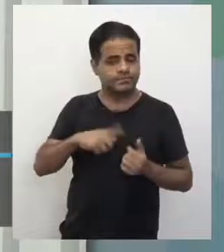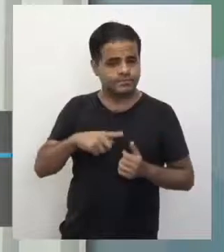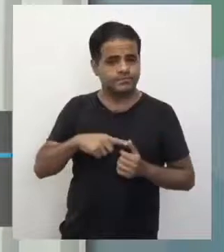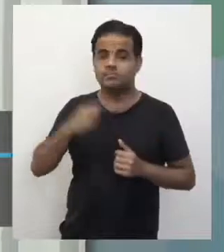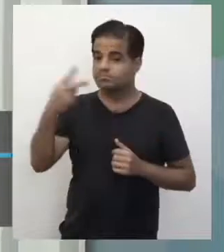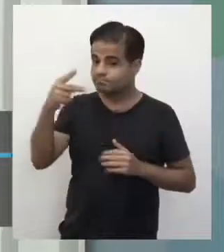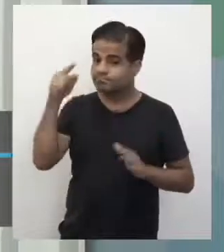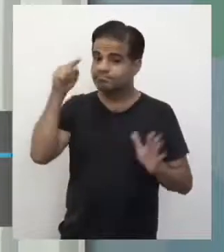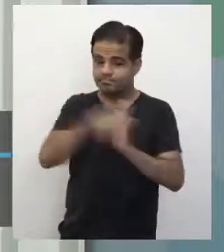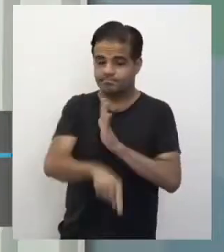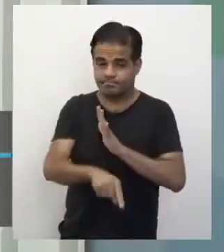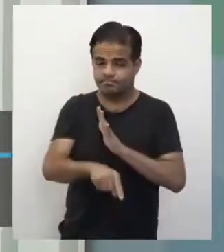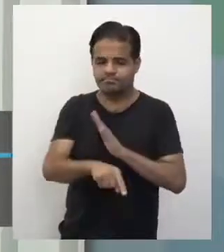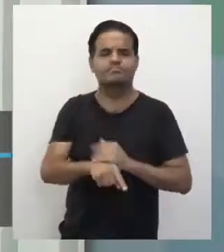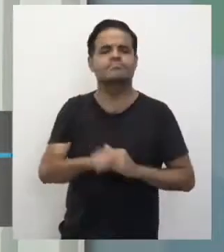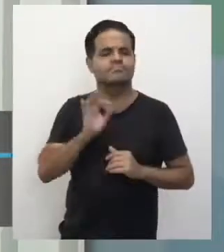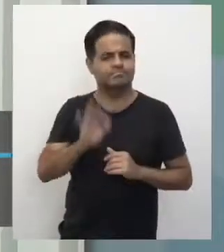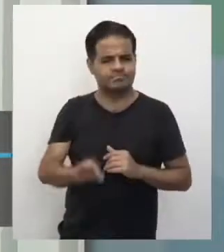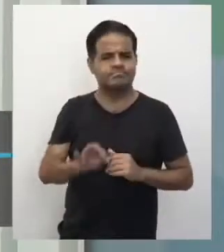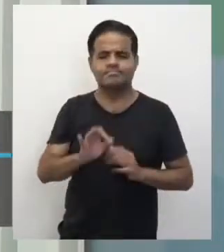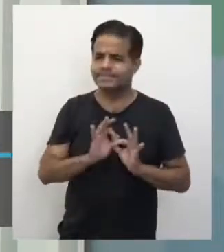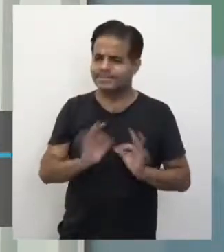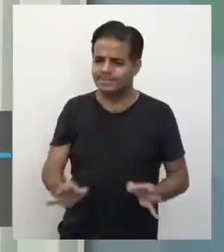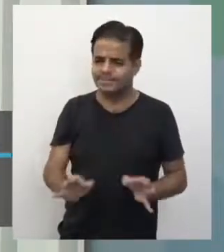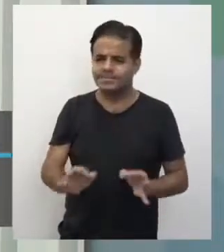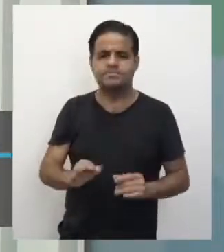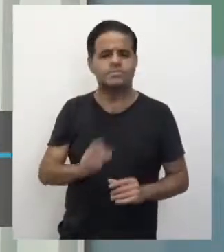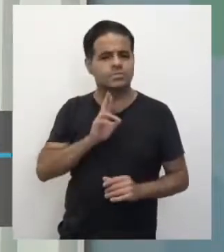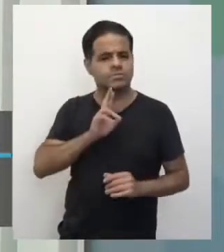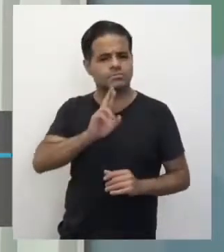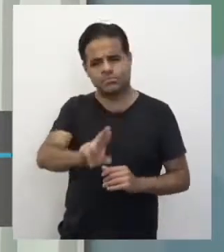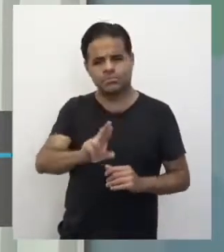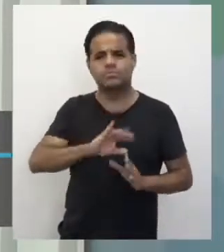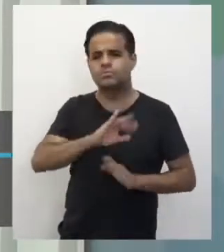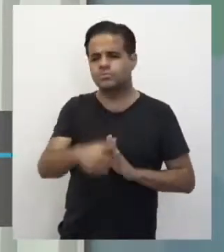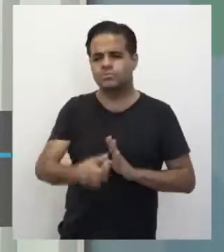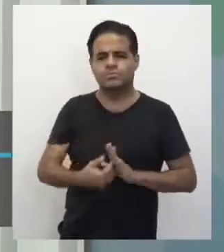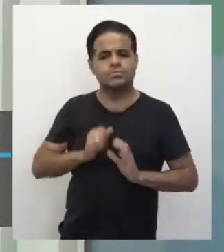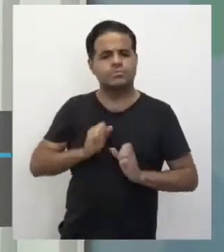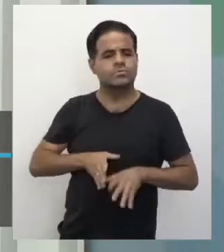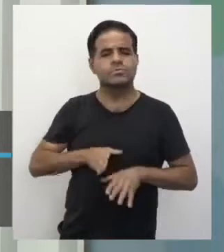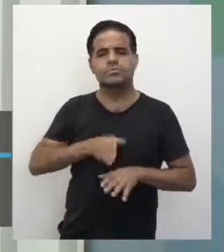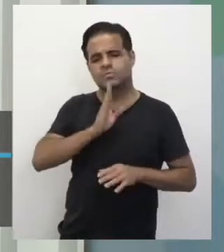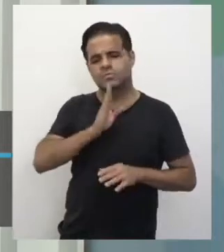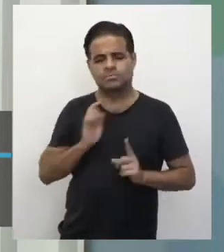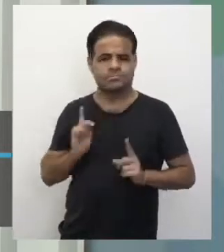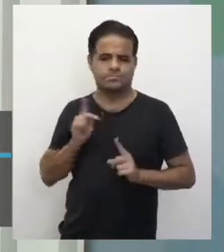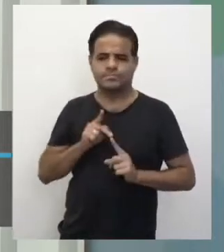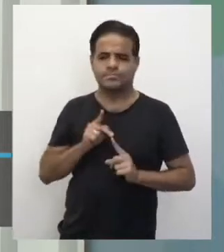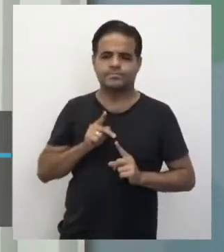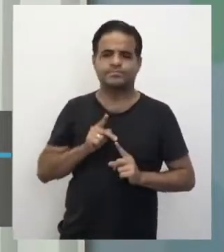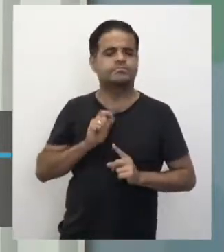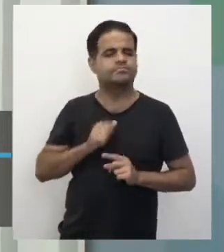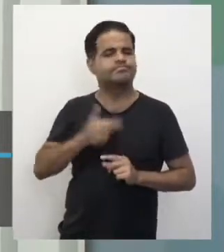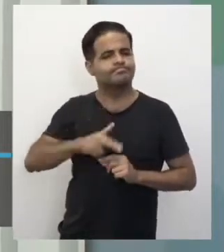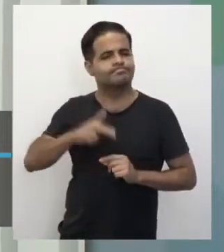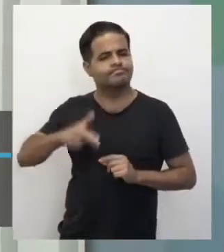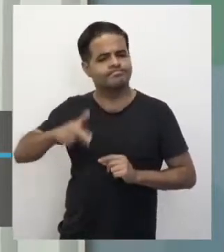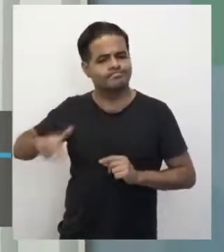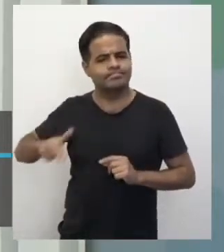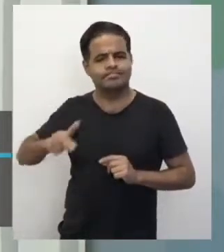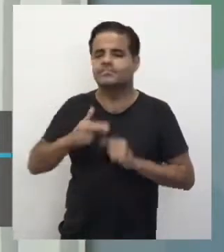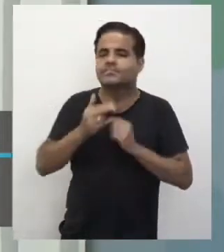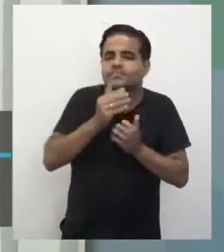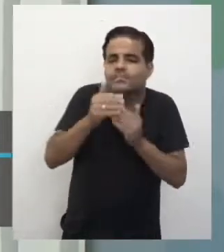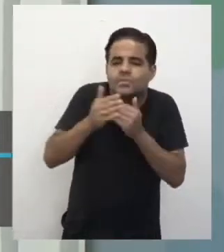segunda pergunta, né? Essa a gente sabe que era muito simples de responder, né? Todo mundo conhece esse personagem que repete constantemente